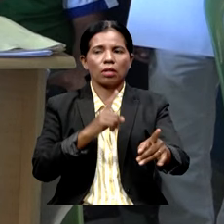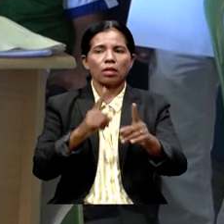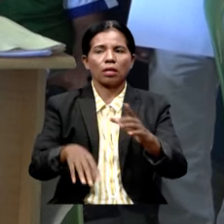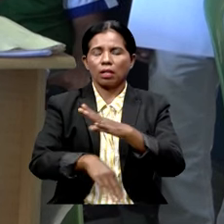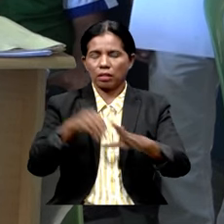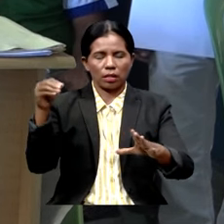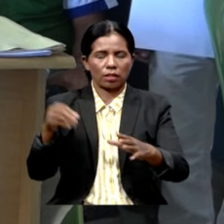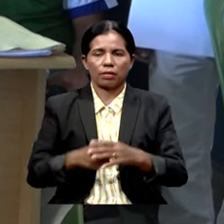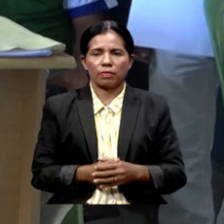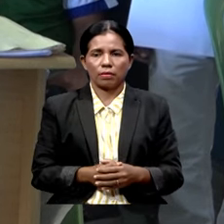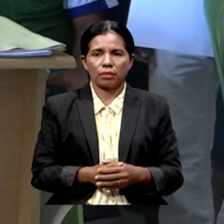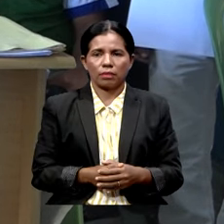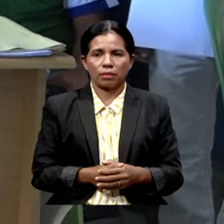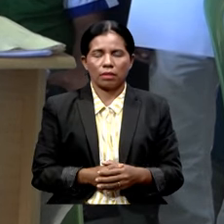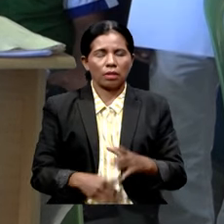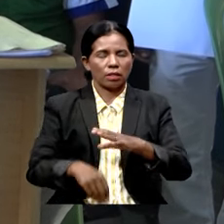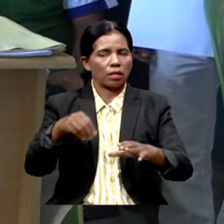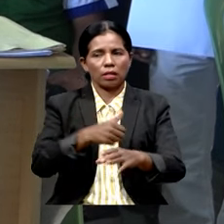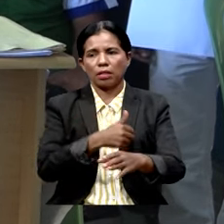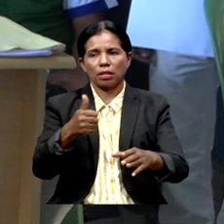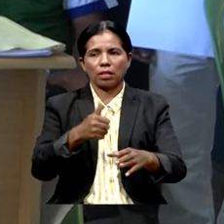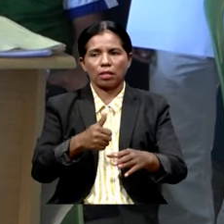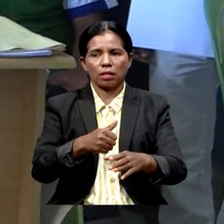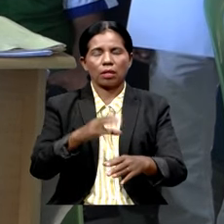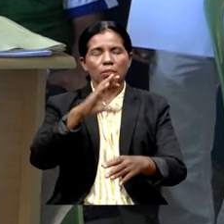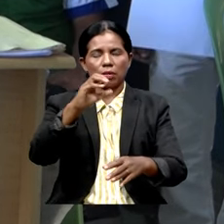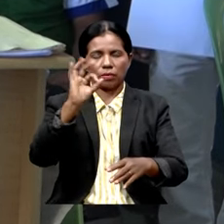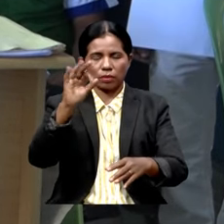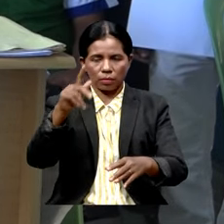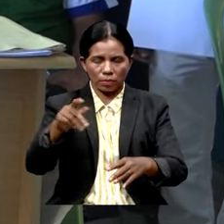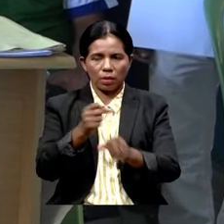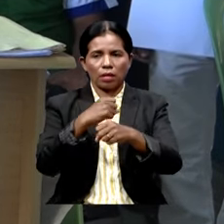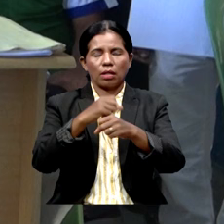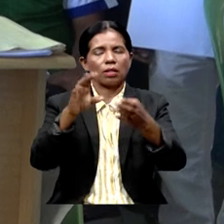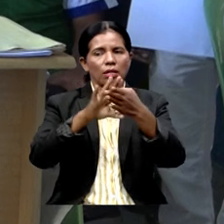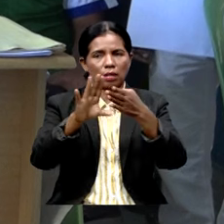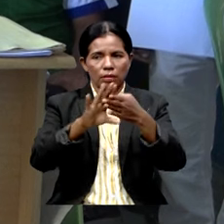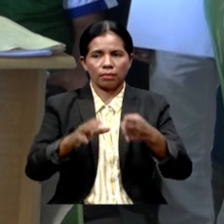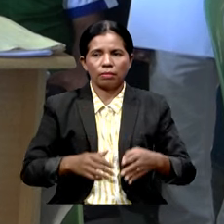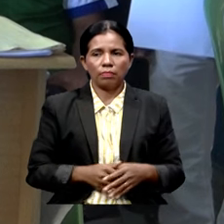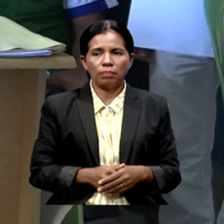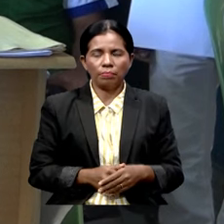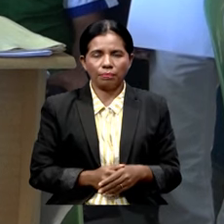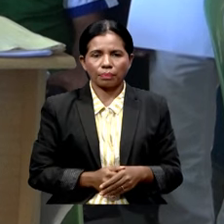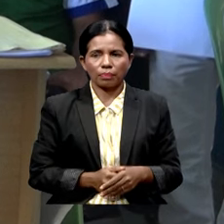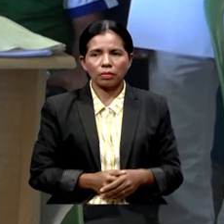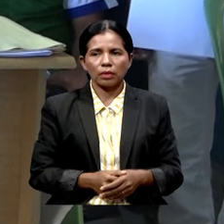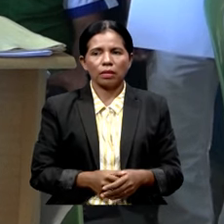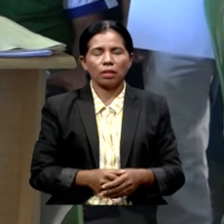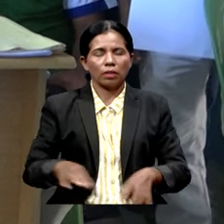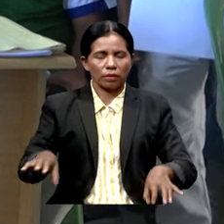nia. Sai nia, função pública, mas bem, halocar. Sai nia. Né, funcionário